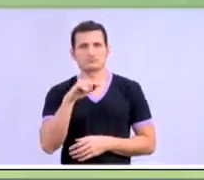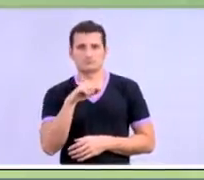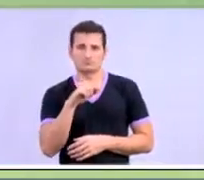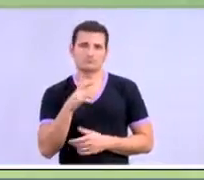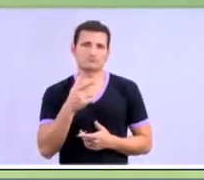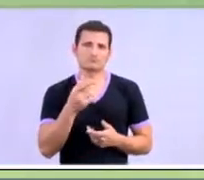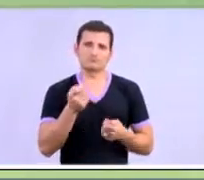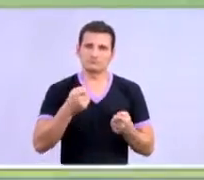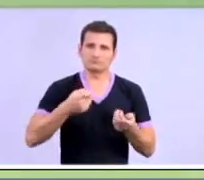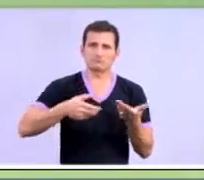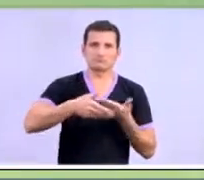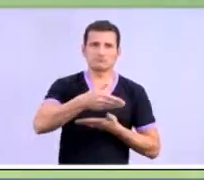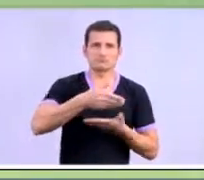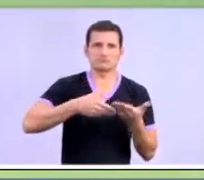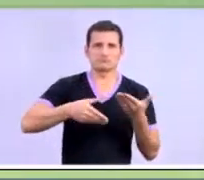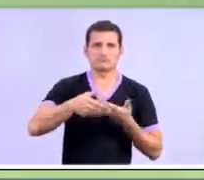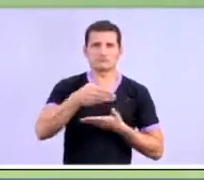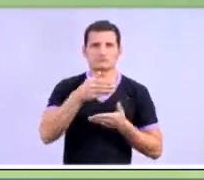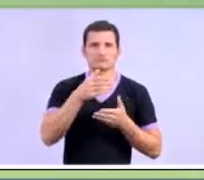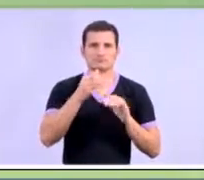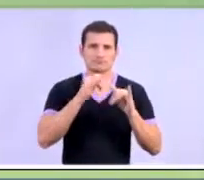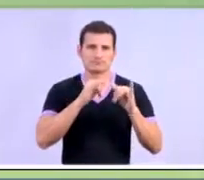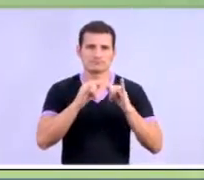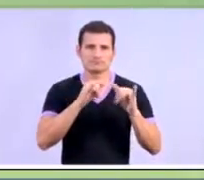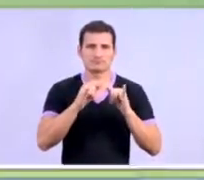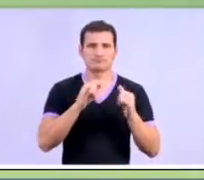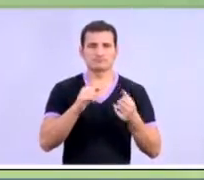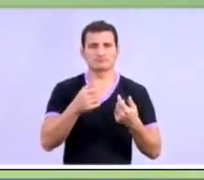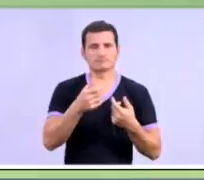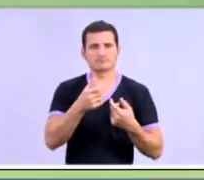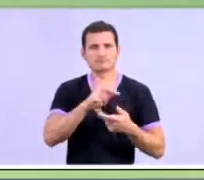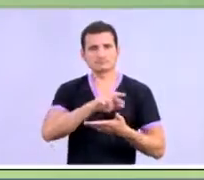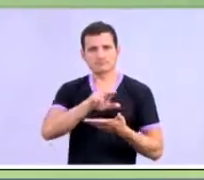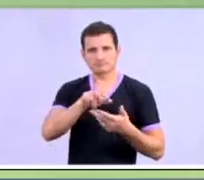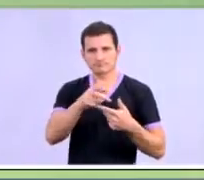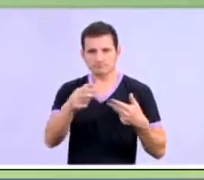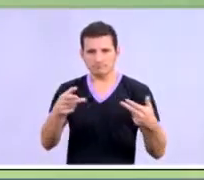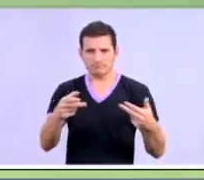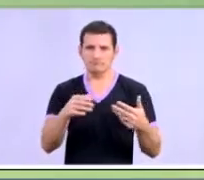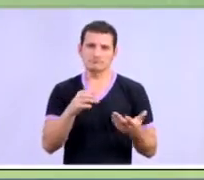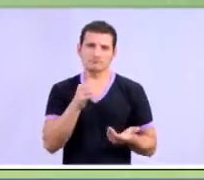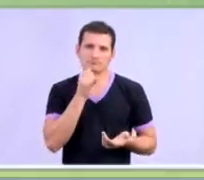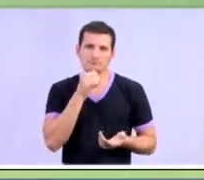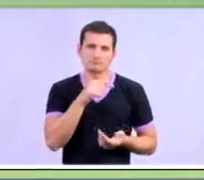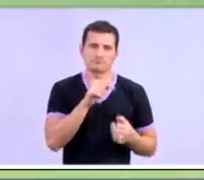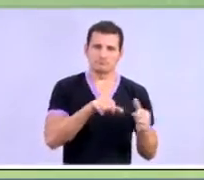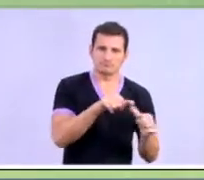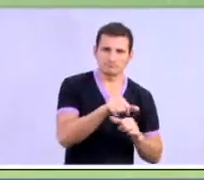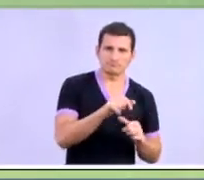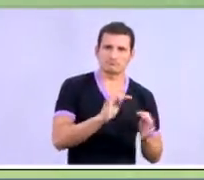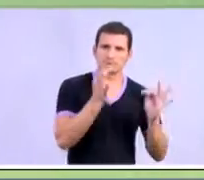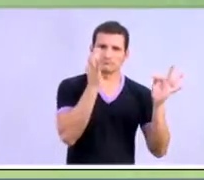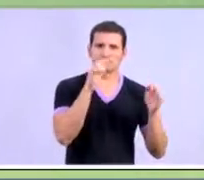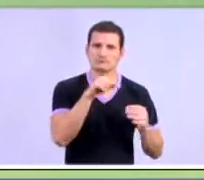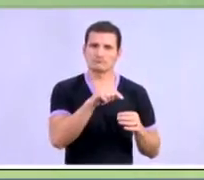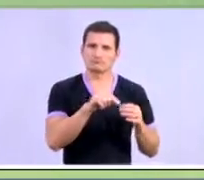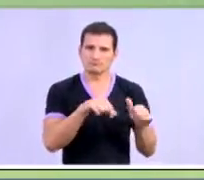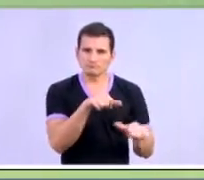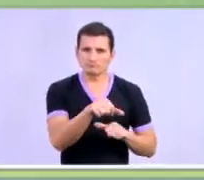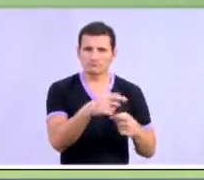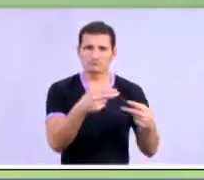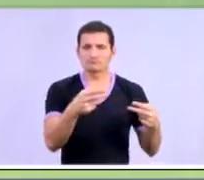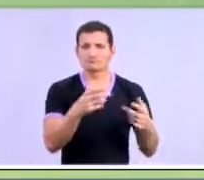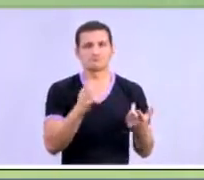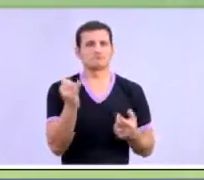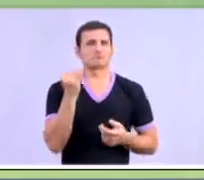entre os dispositivos e não tem dessa, né? Troquei um equipamento, eu troquei a tecnologia, não importa, eu estou trabalhando em